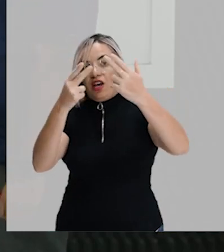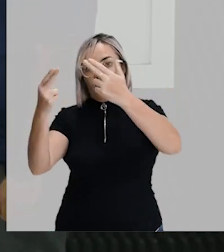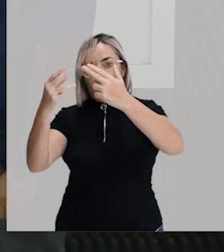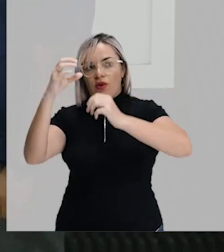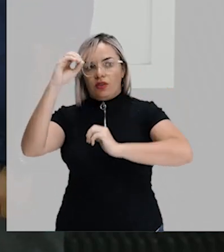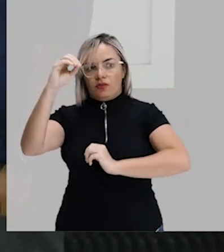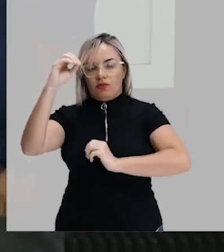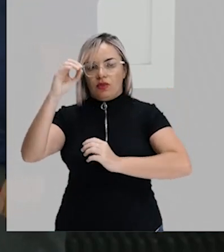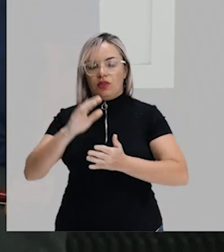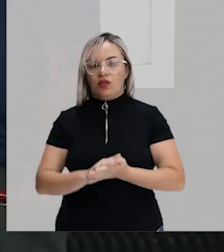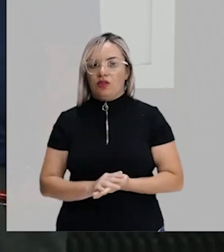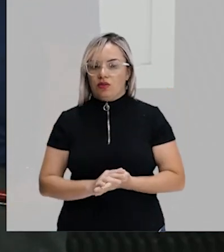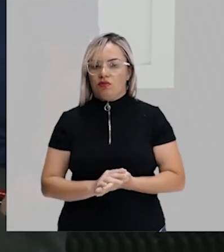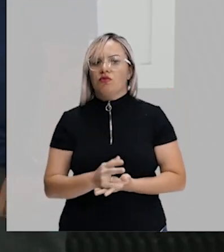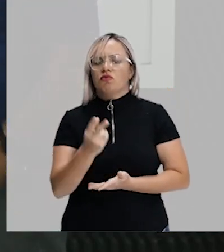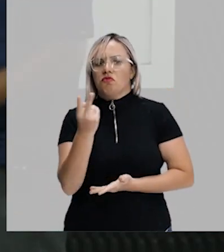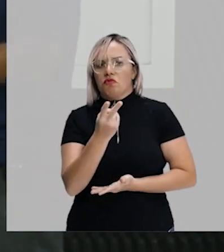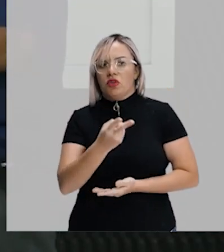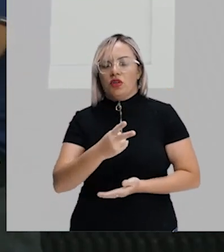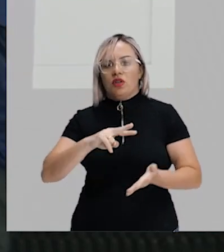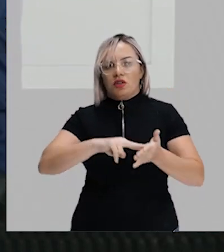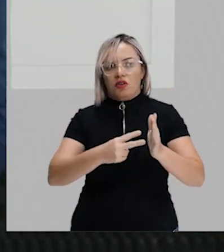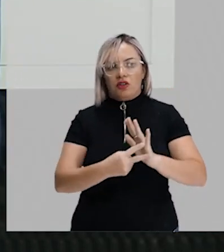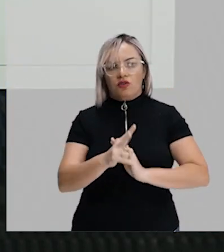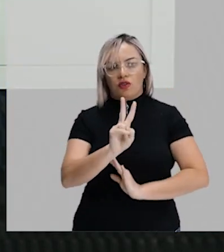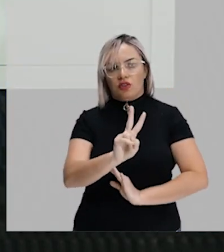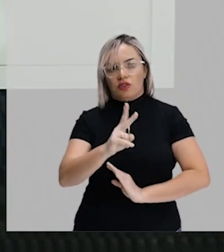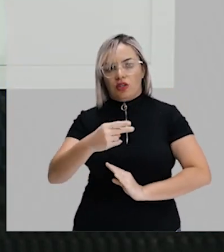Aí eu vou ter velocidade igual a zero, né? Neste caso, ó.